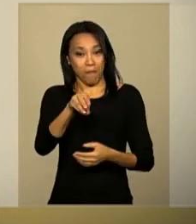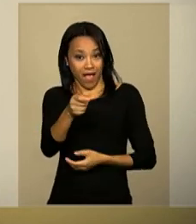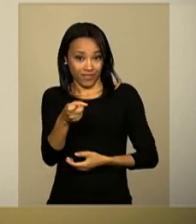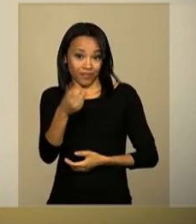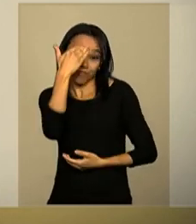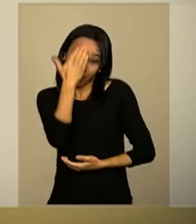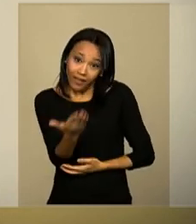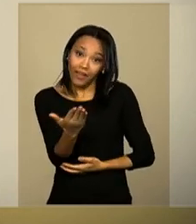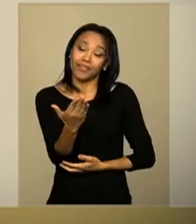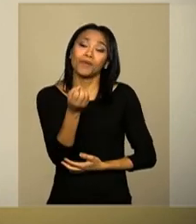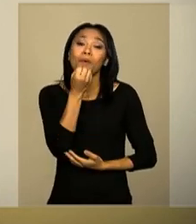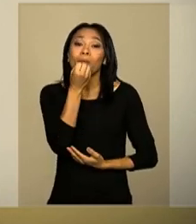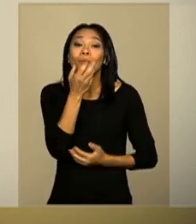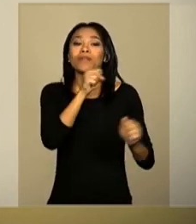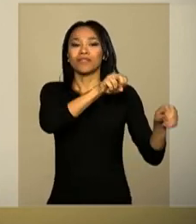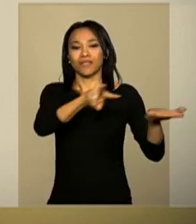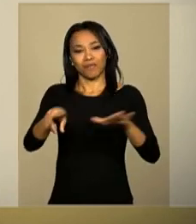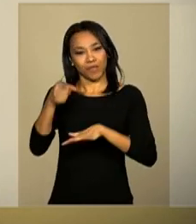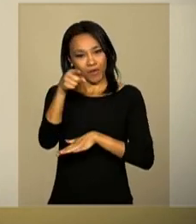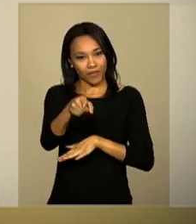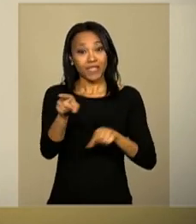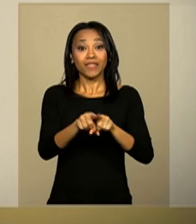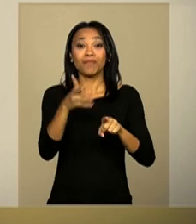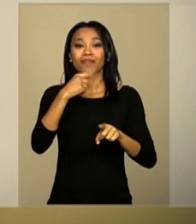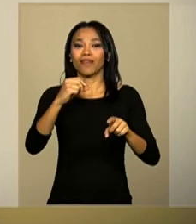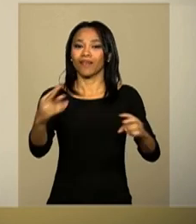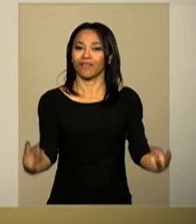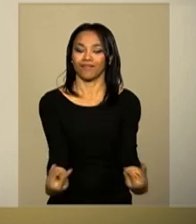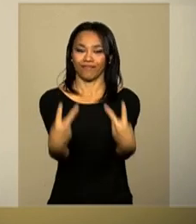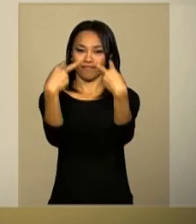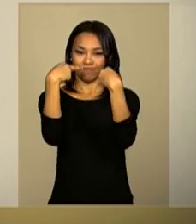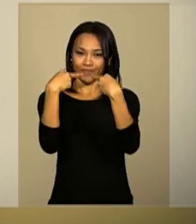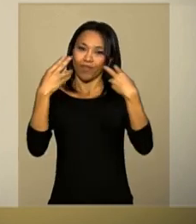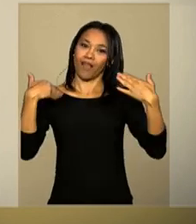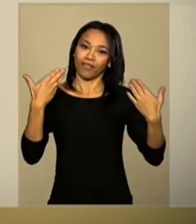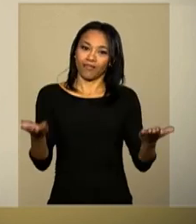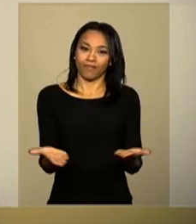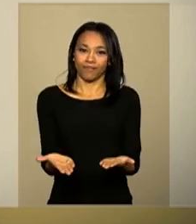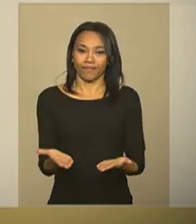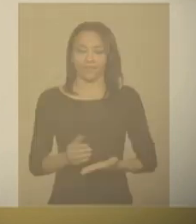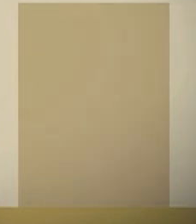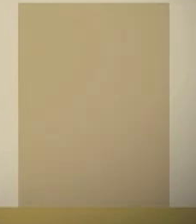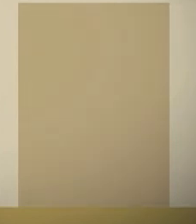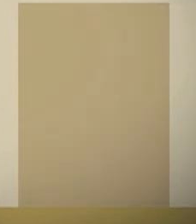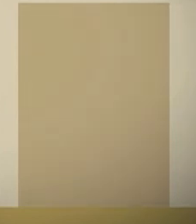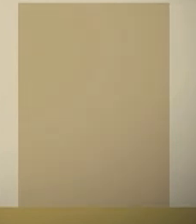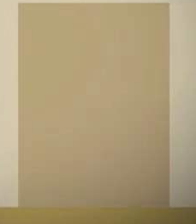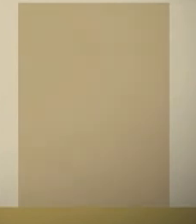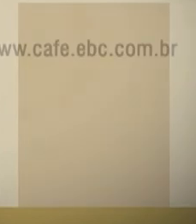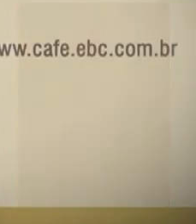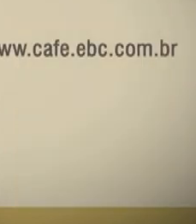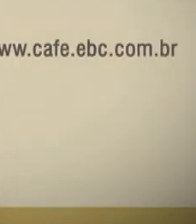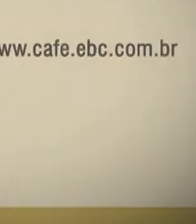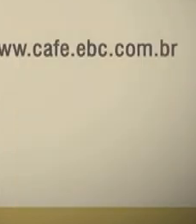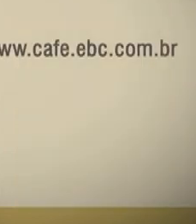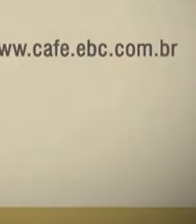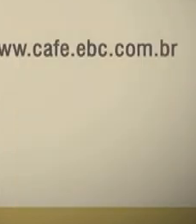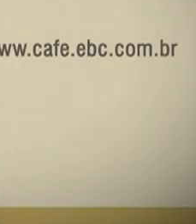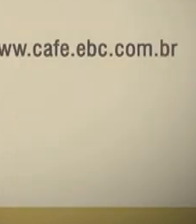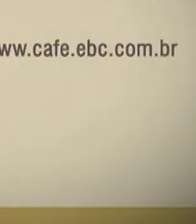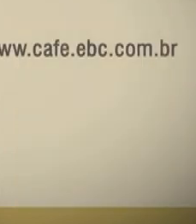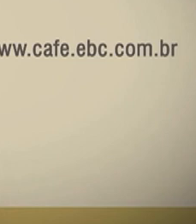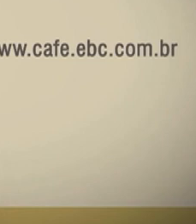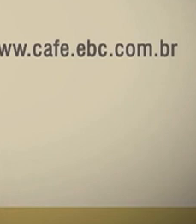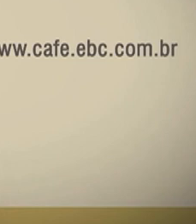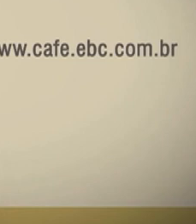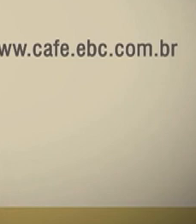Max Obrigada uma boa semana para você e para os ouvintes que nos acompanharam até agora Olá você que